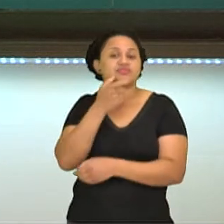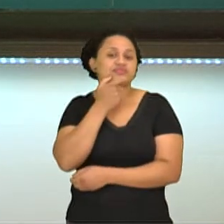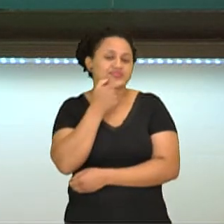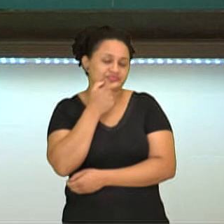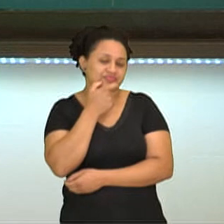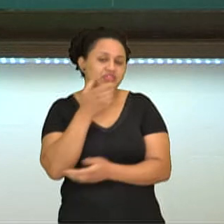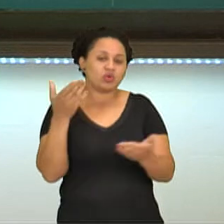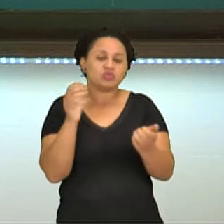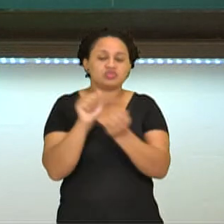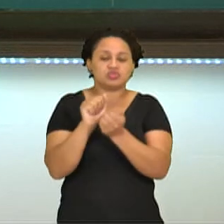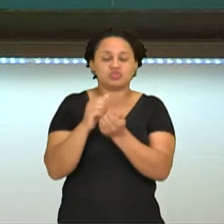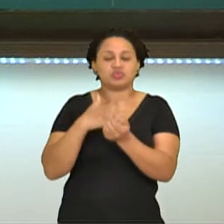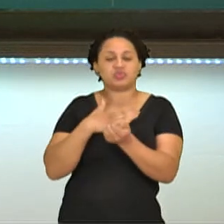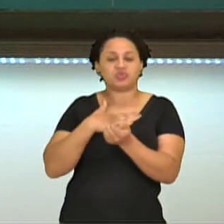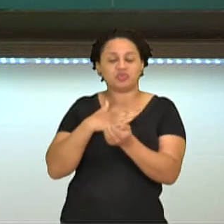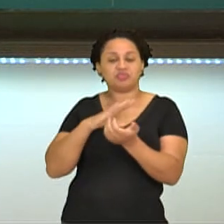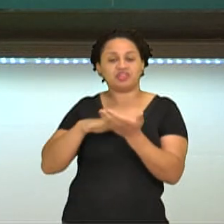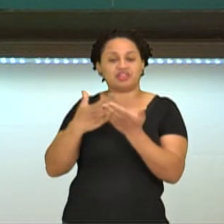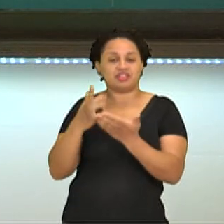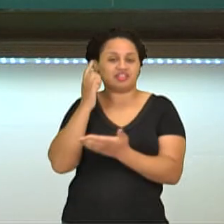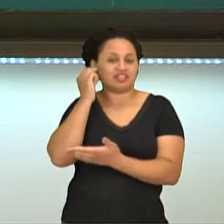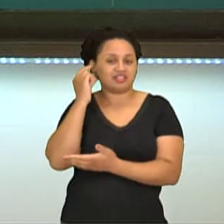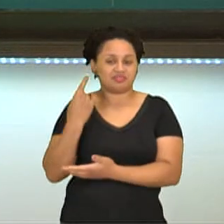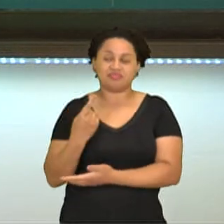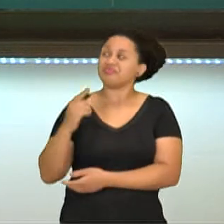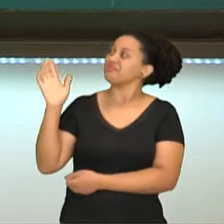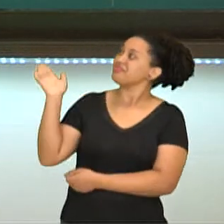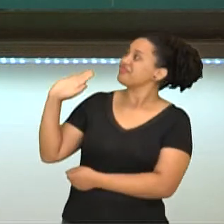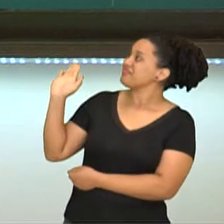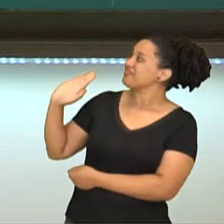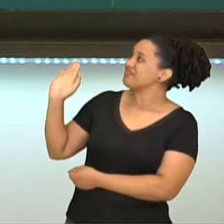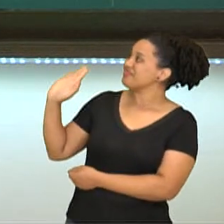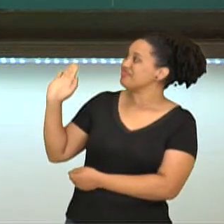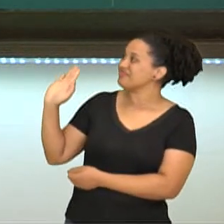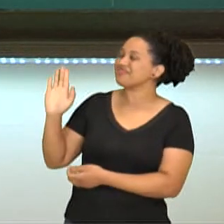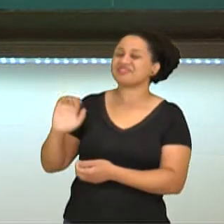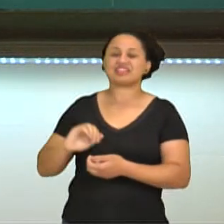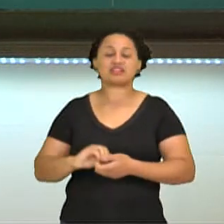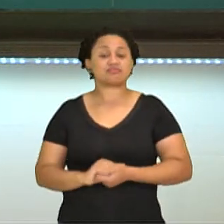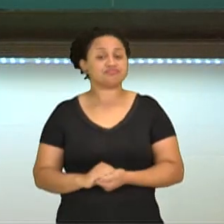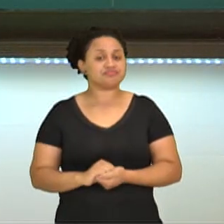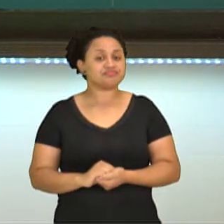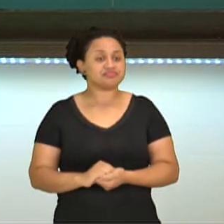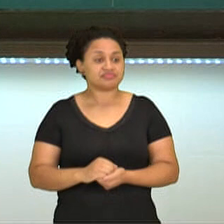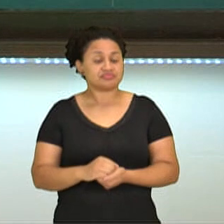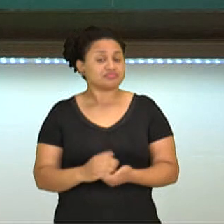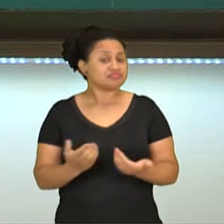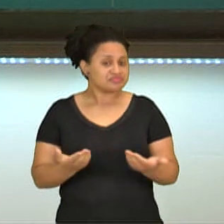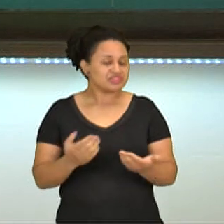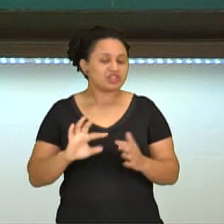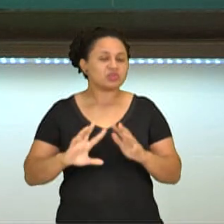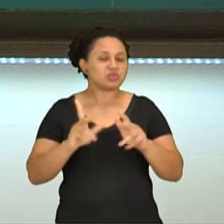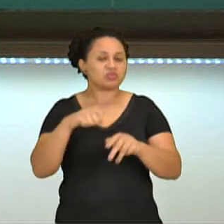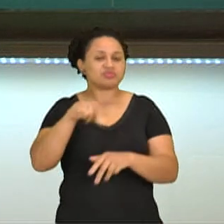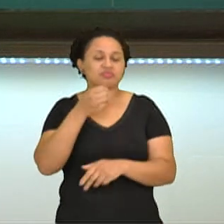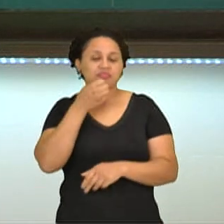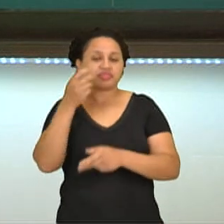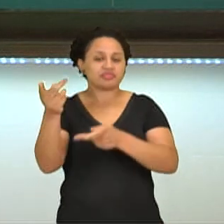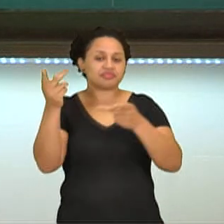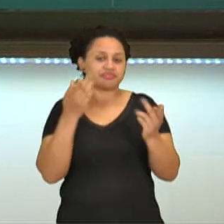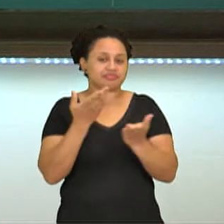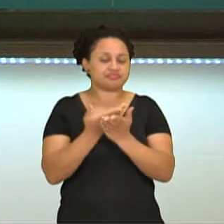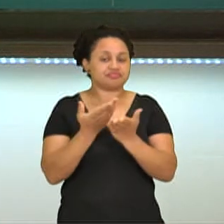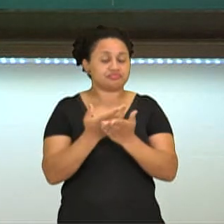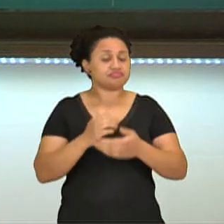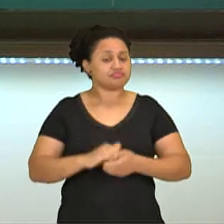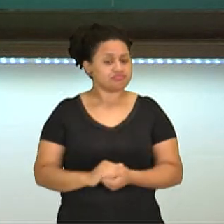hoje, comigo, nós temos a Jéssica. Hi, Jéssica! Seja bem-vinda à nossa aula. E por falar em